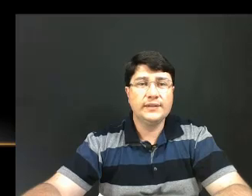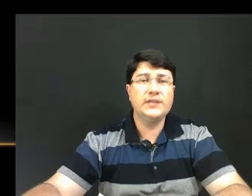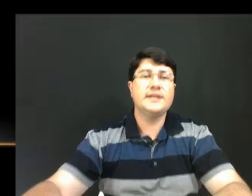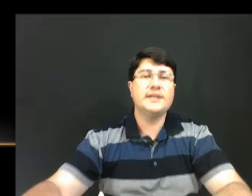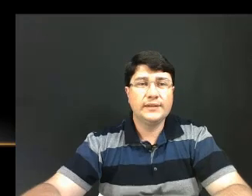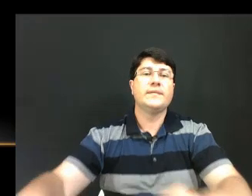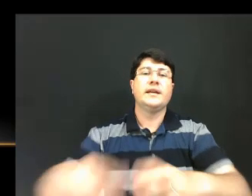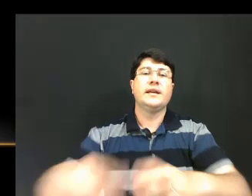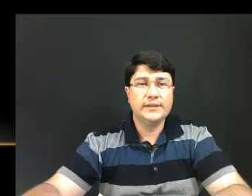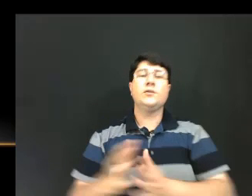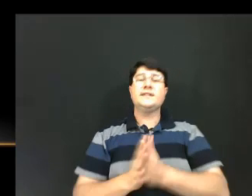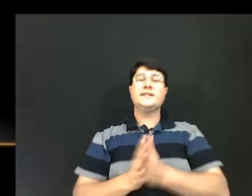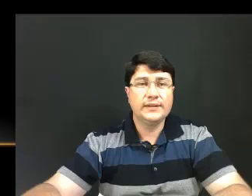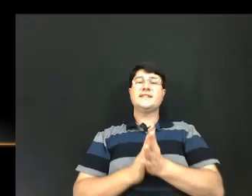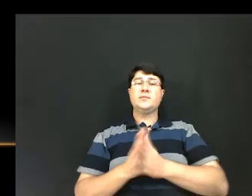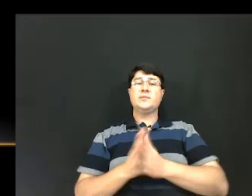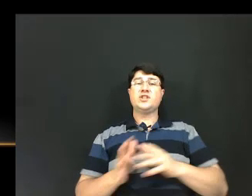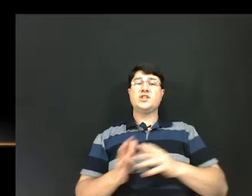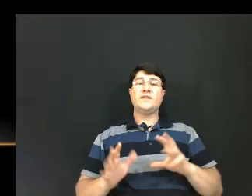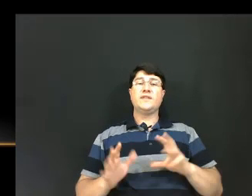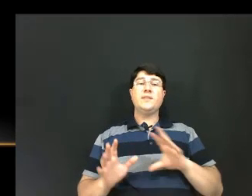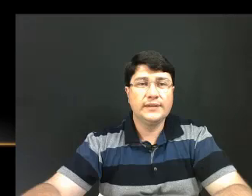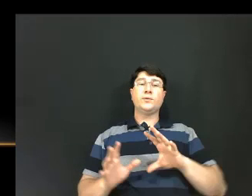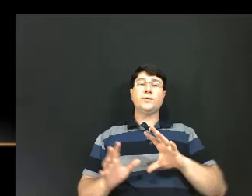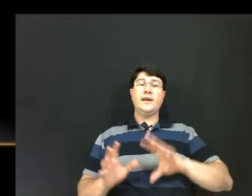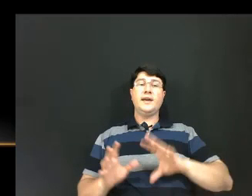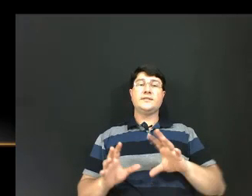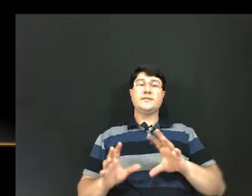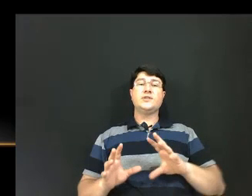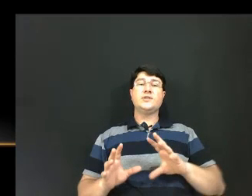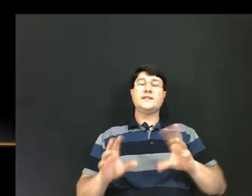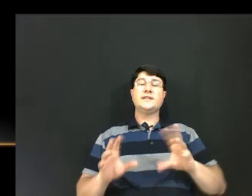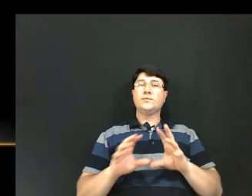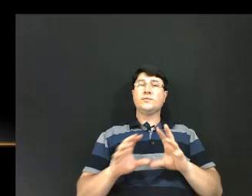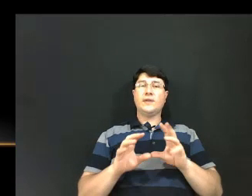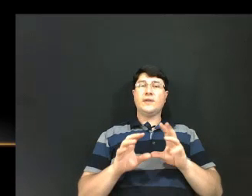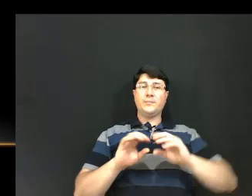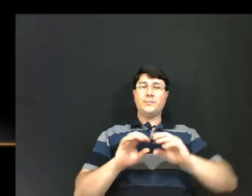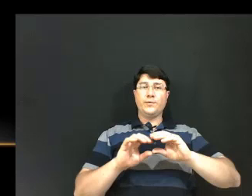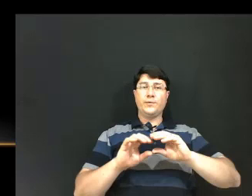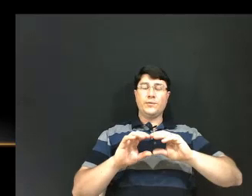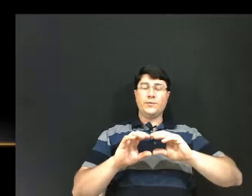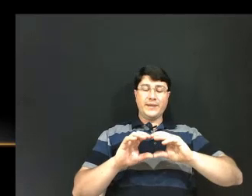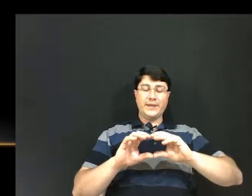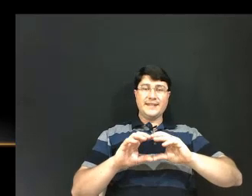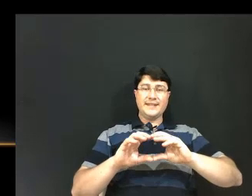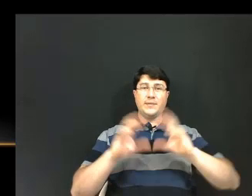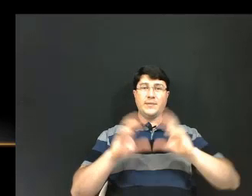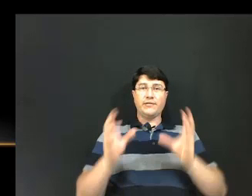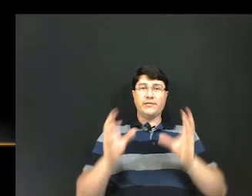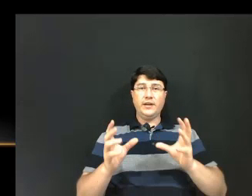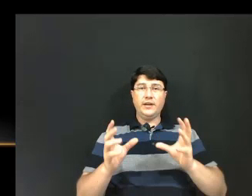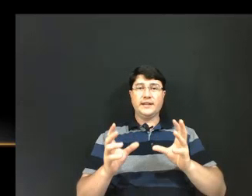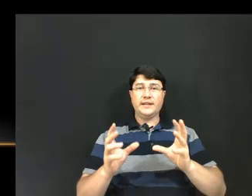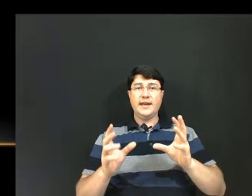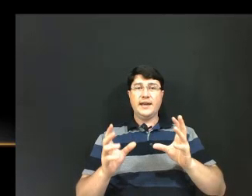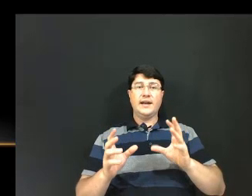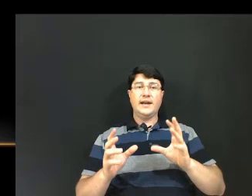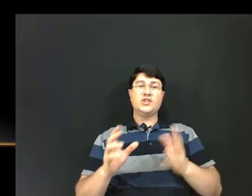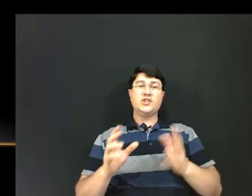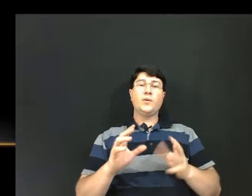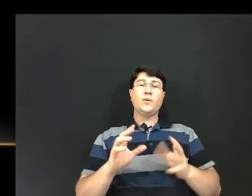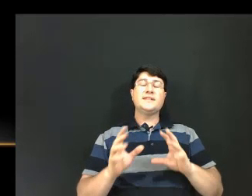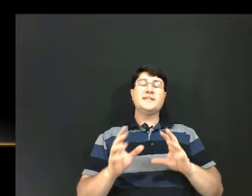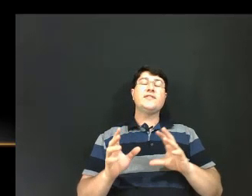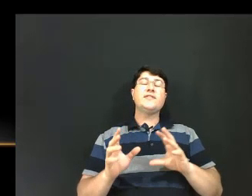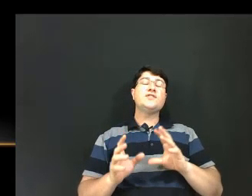Então, seguindo assim. Então, com esses exemplos, a gente vê que em português, utilizando uma extensão metafórica, né,